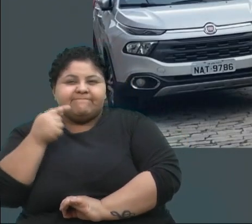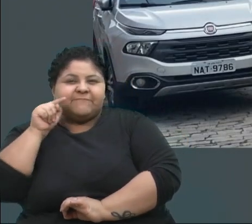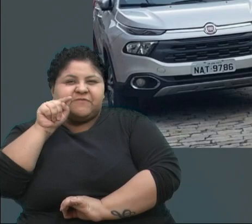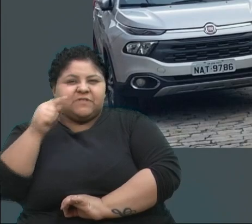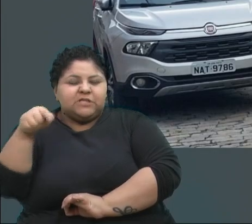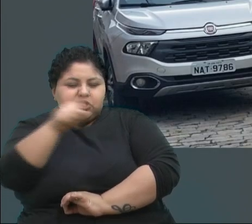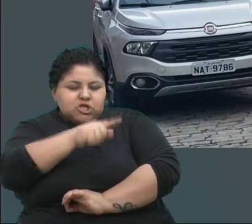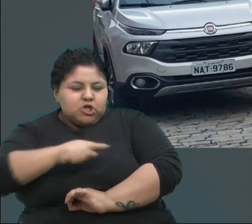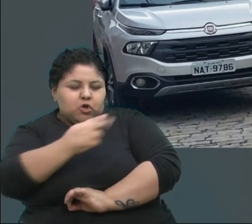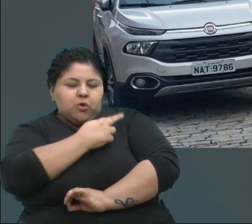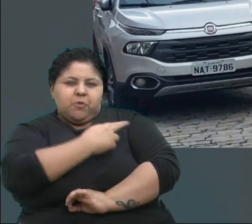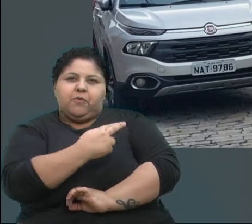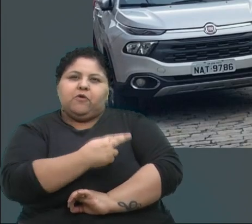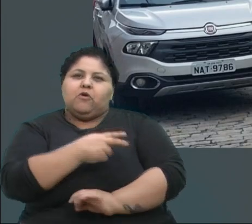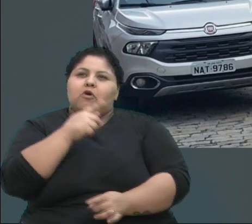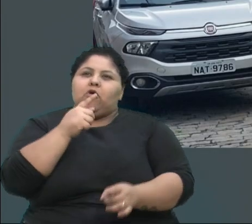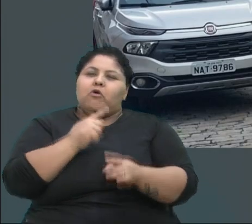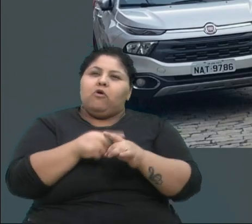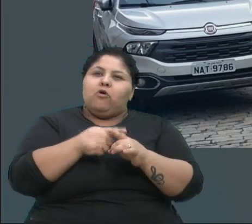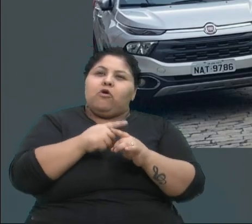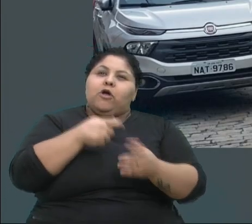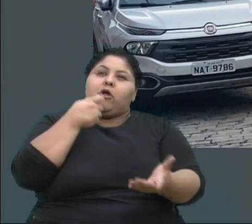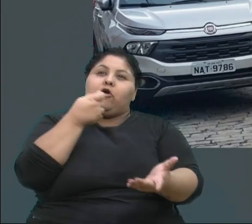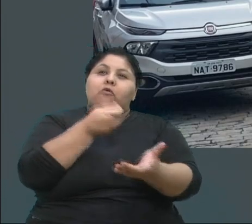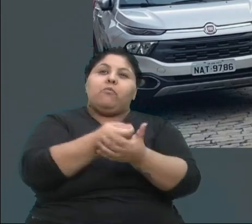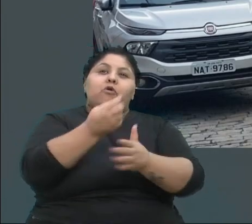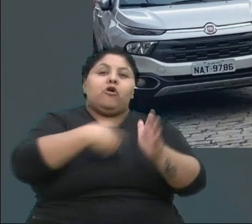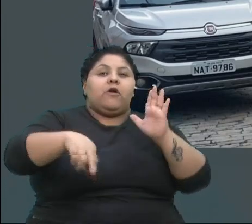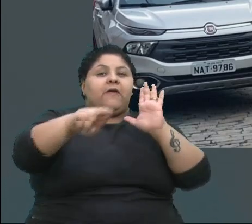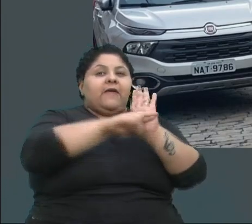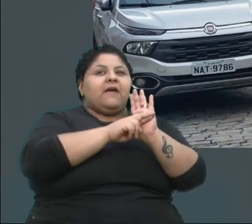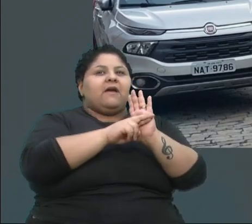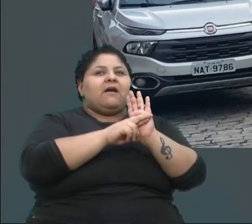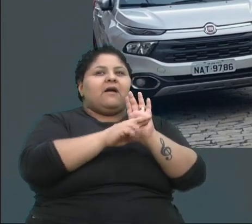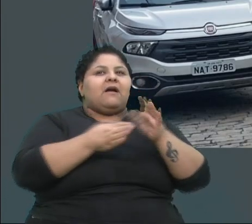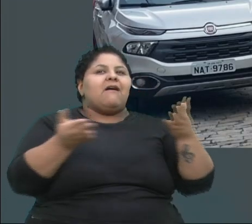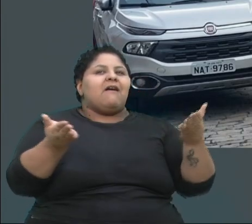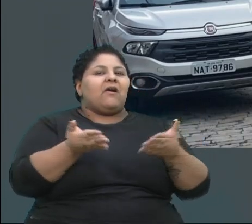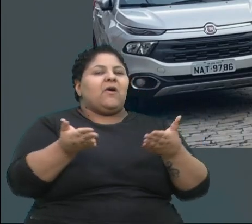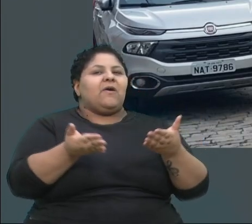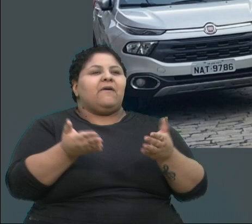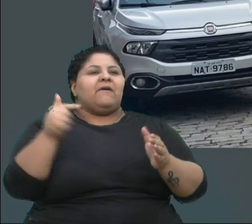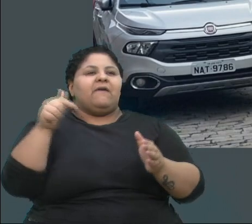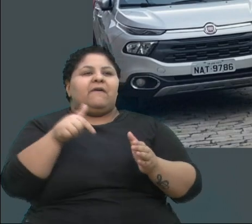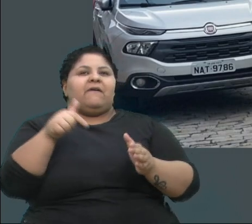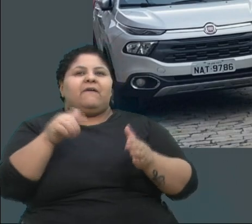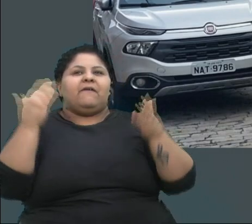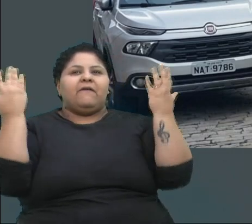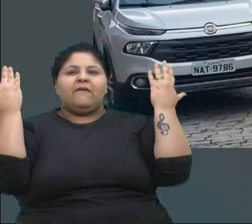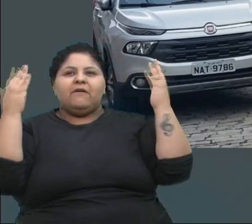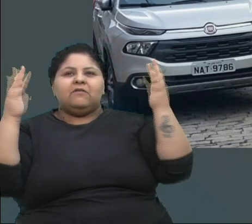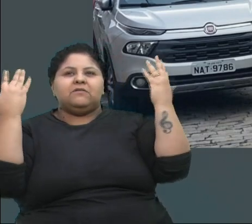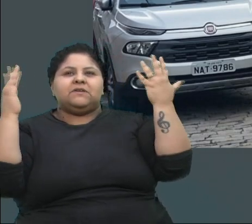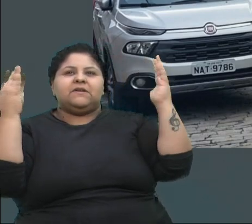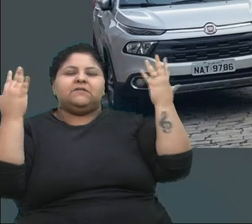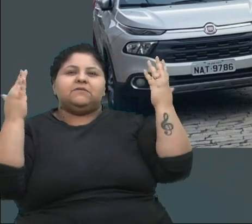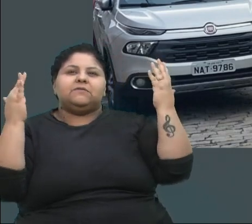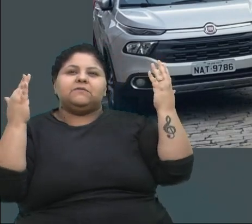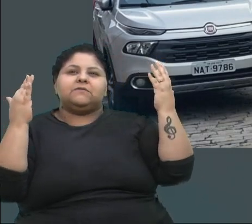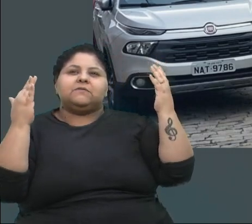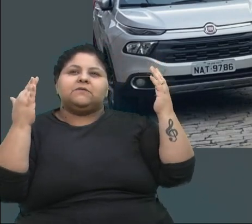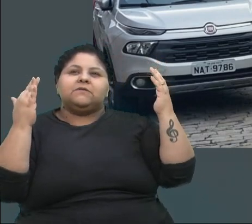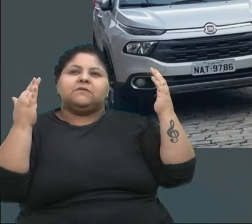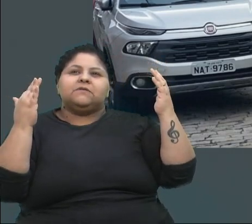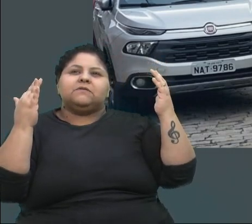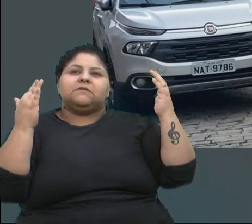representa, porque cobrou e deu resultado. E eu tenho que aqui parabenizar o trabalho em conjunto com